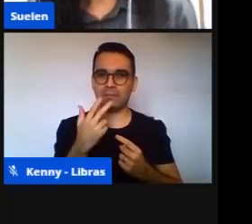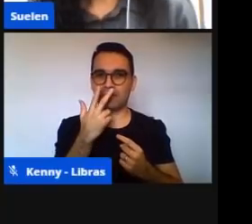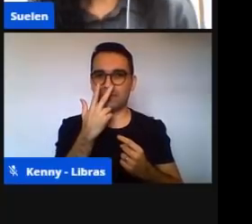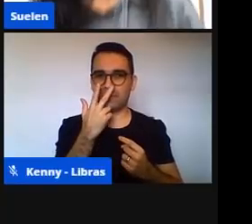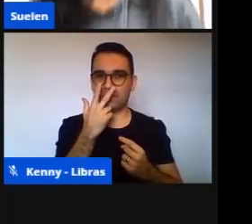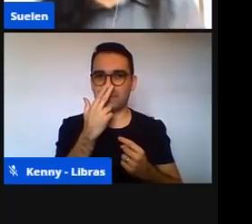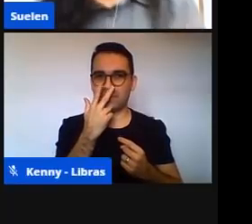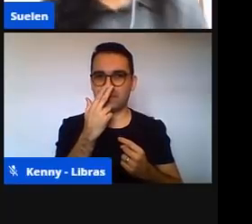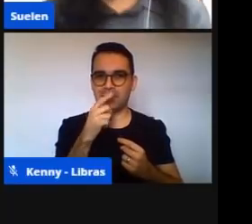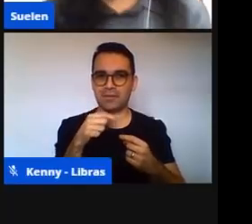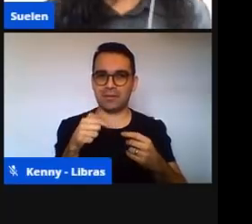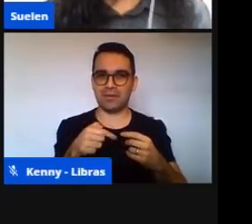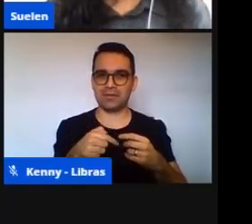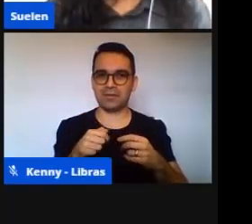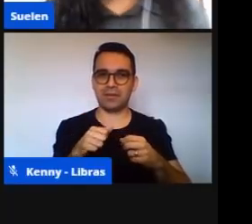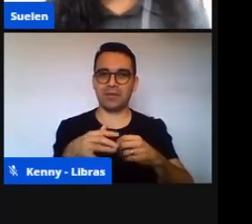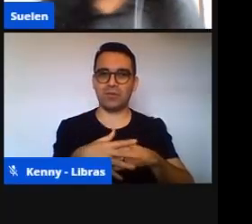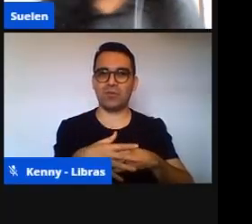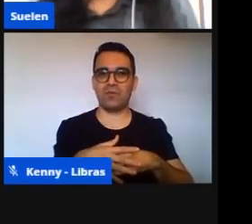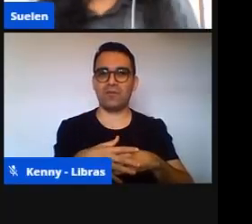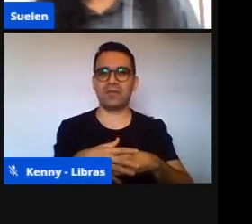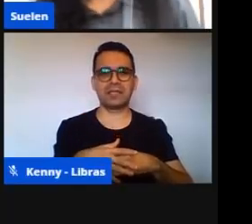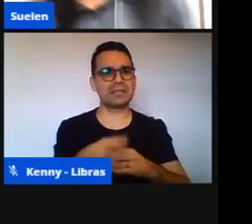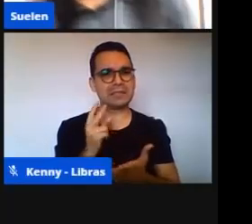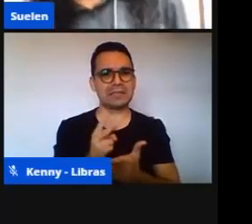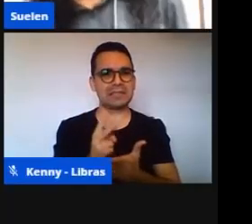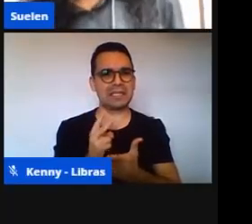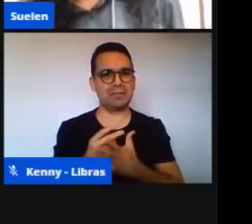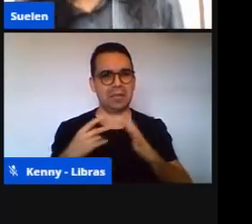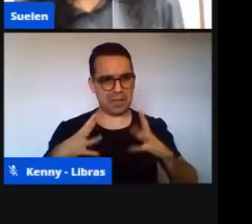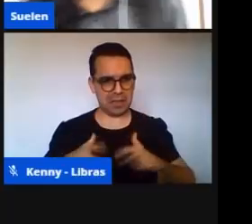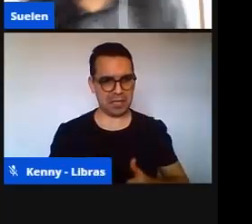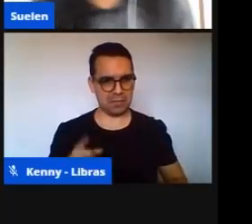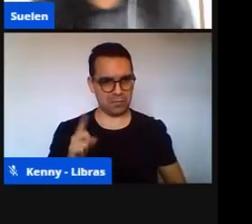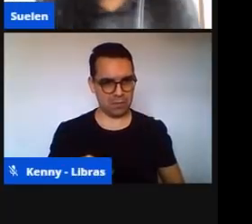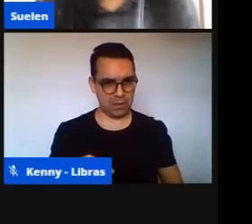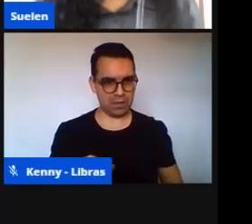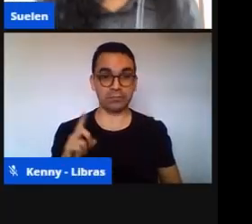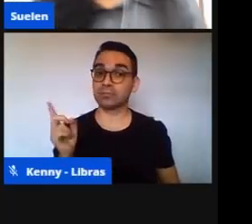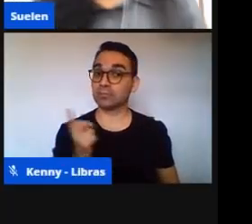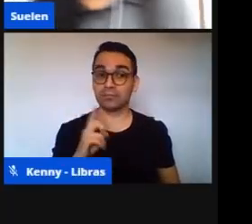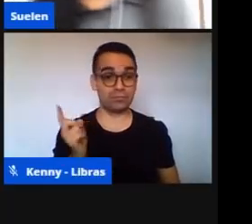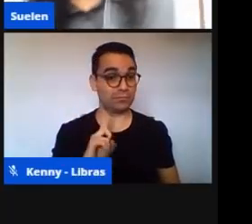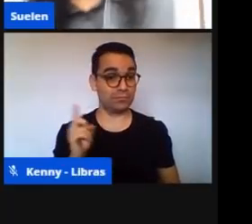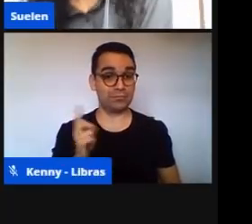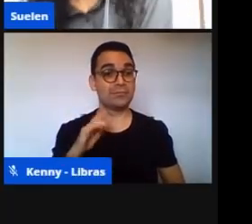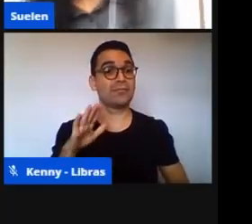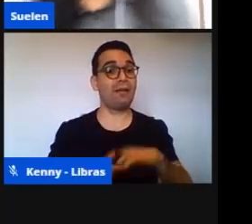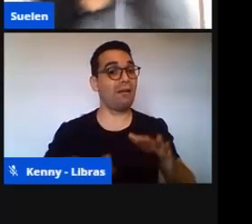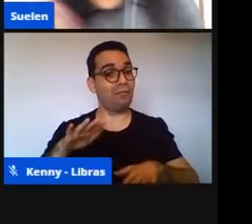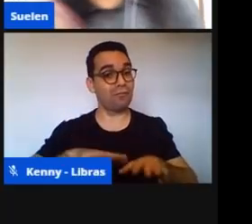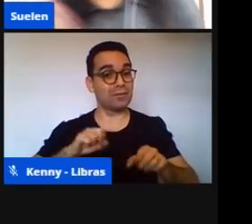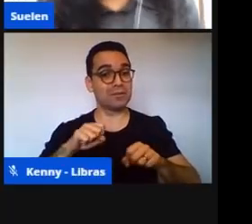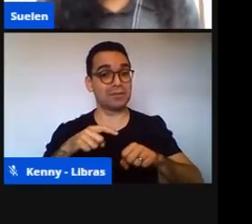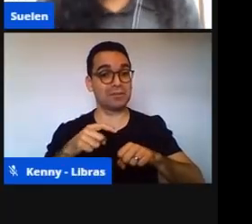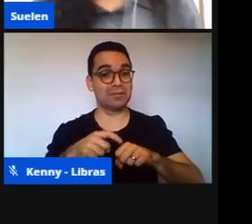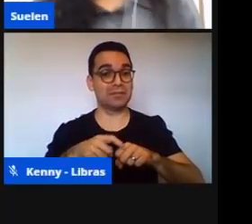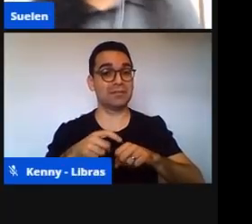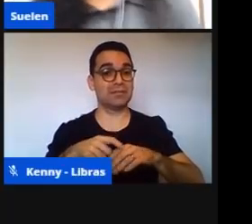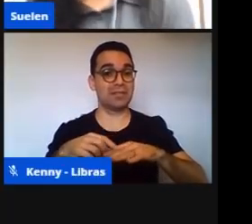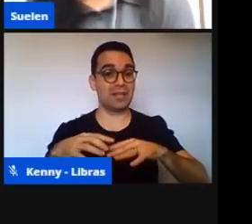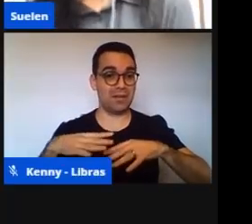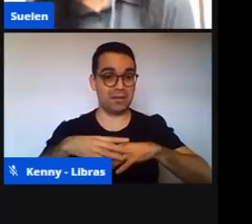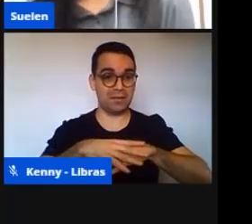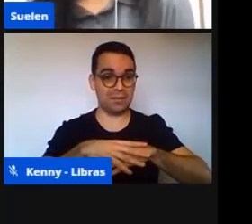sempre. Então, você toca no lixo com a luva, acredita que sua mão está limpa e vai tocar numa superfície, vai tocar numa